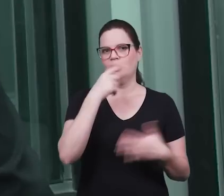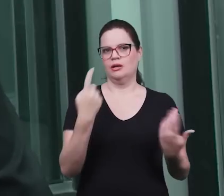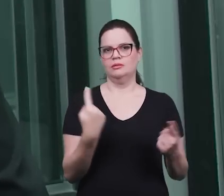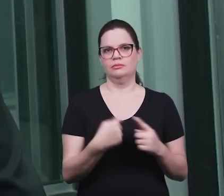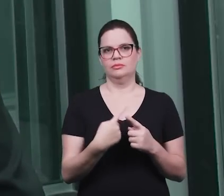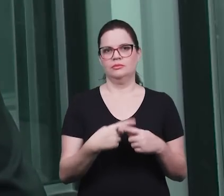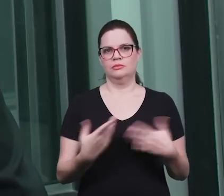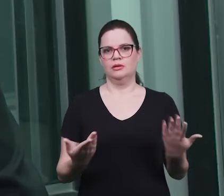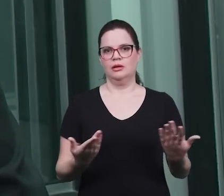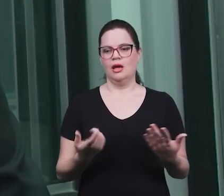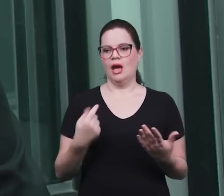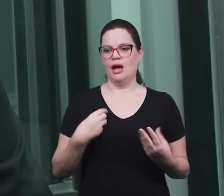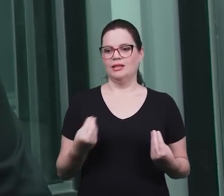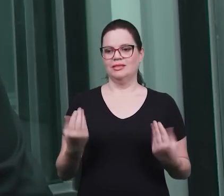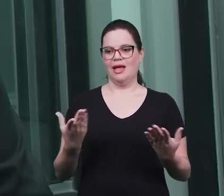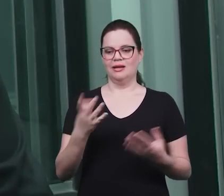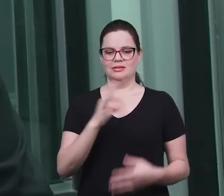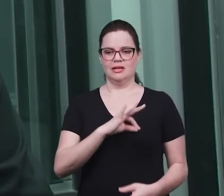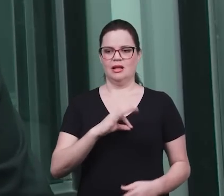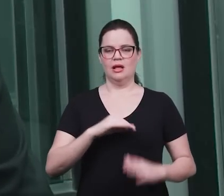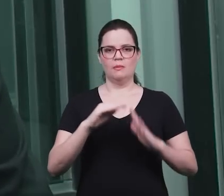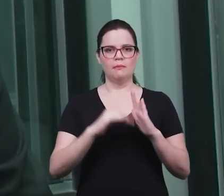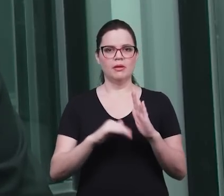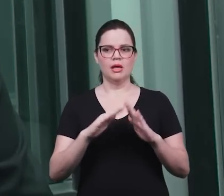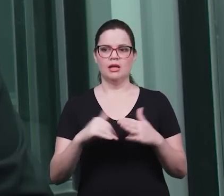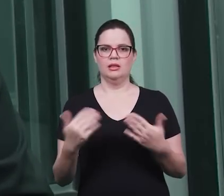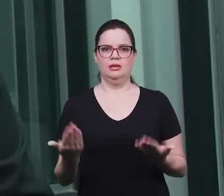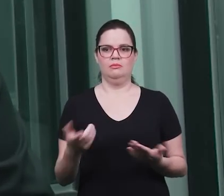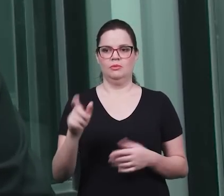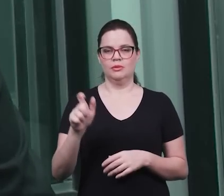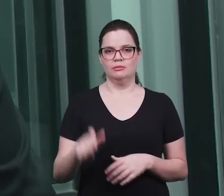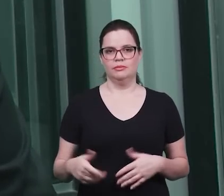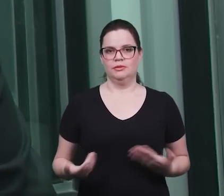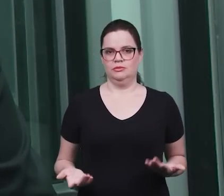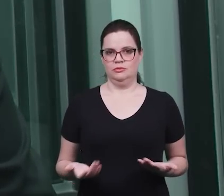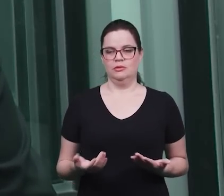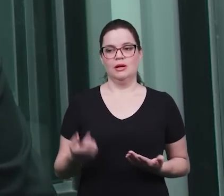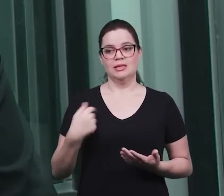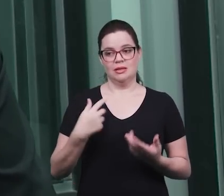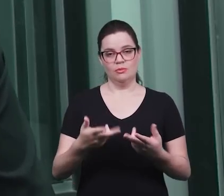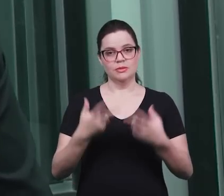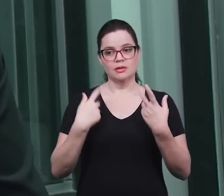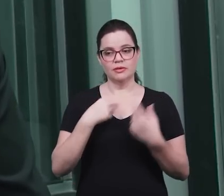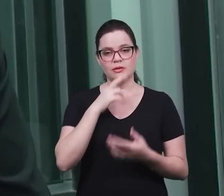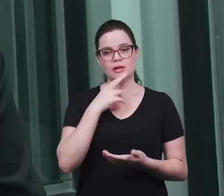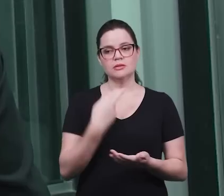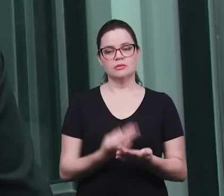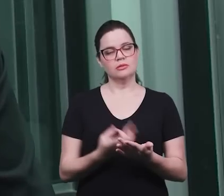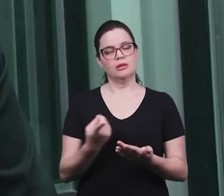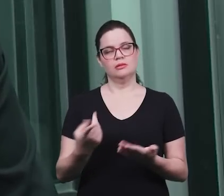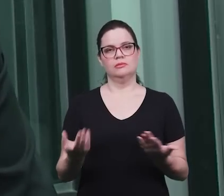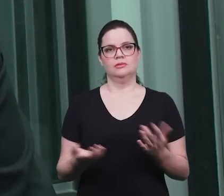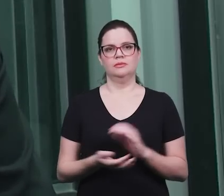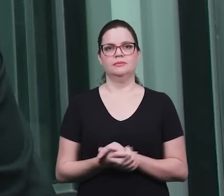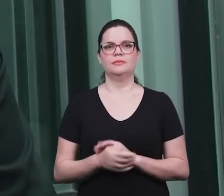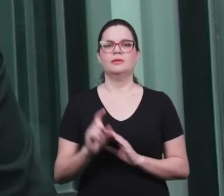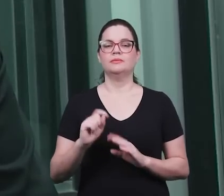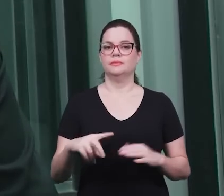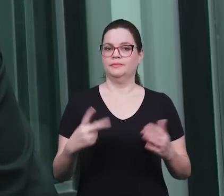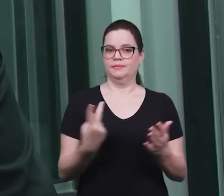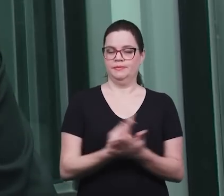menor para o segurado, né? Então, assim, o que acabou acontecendo é que